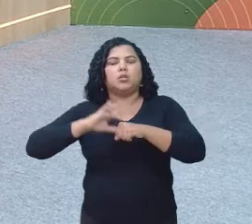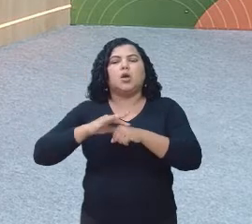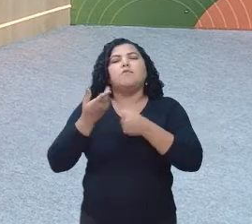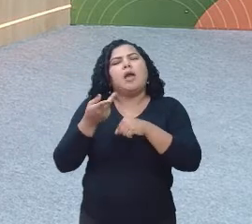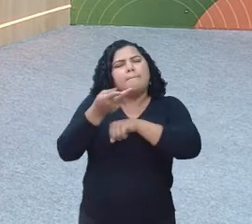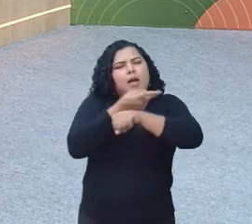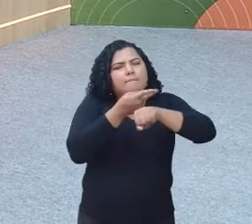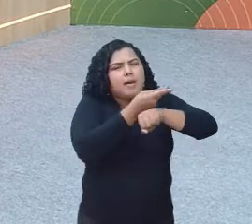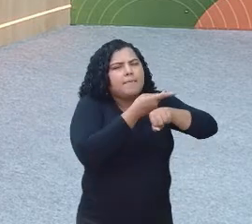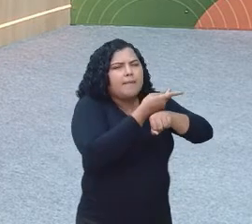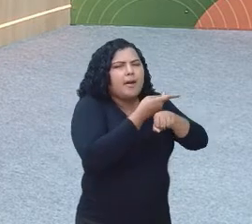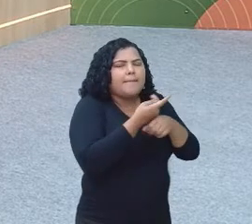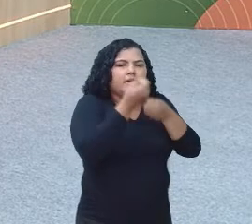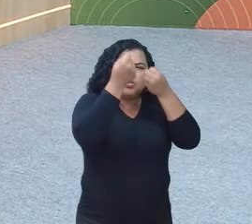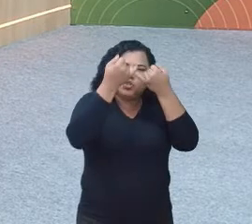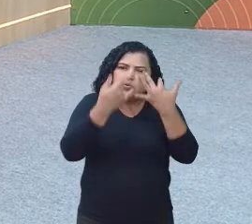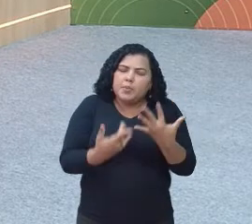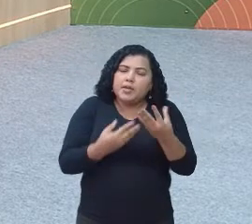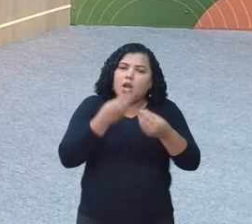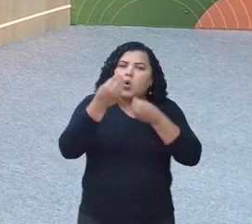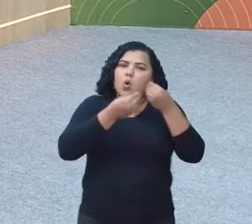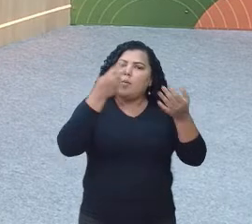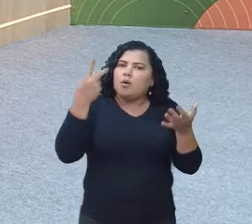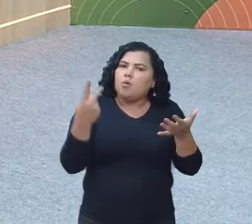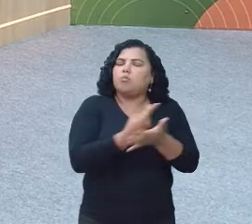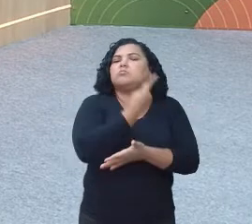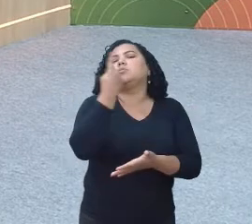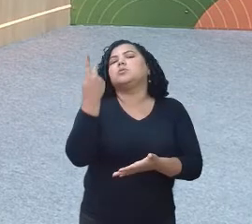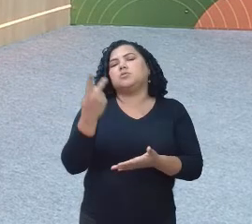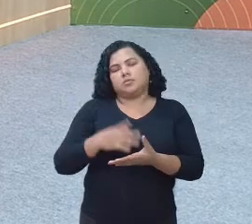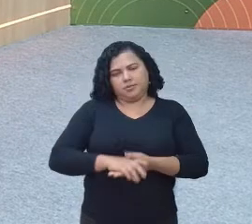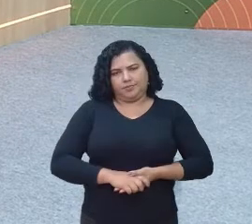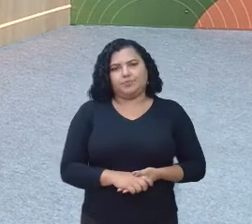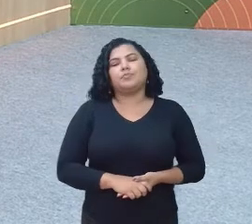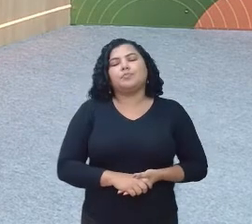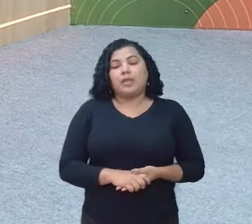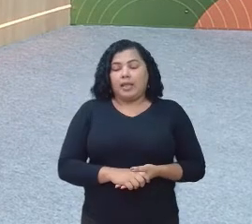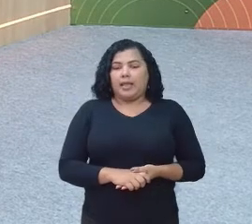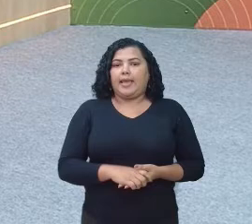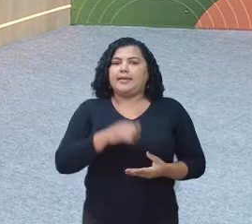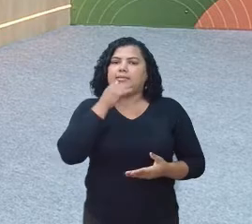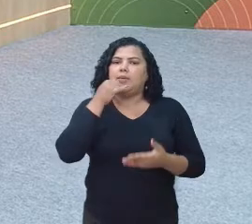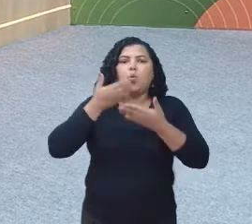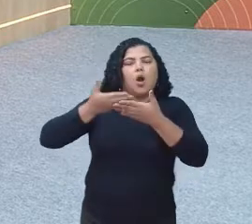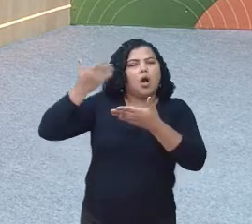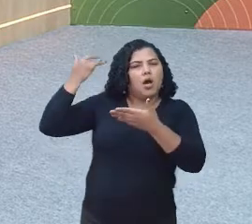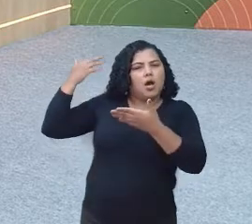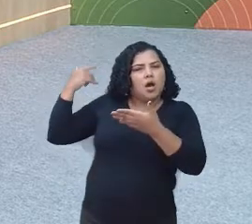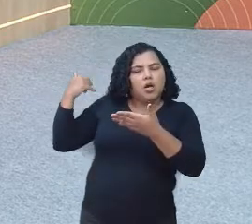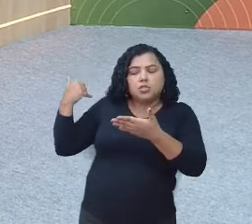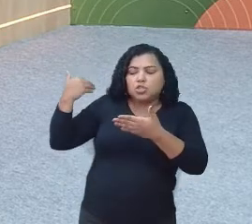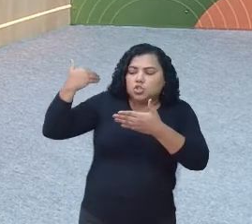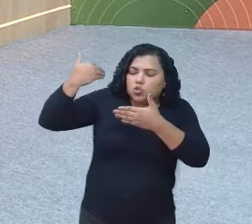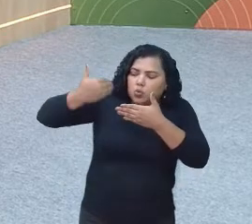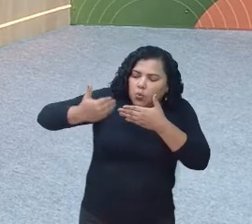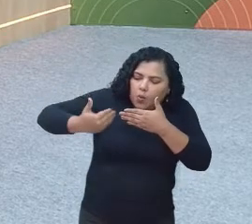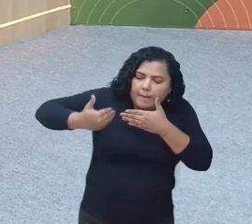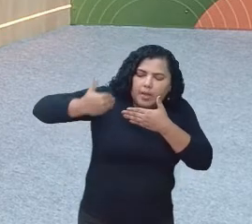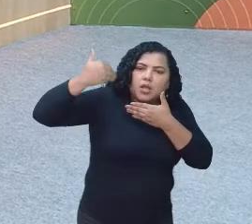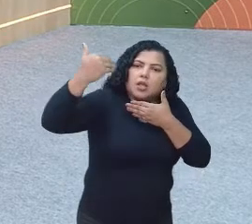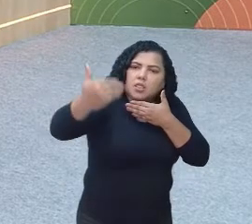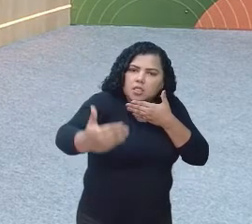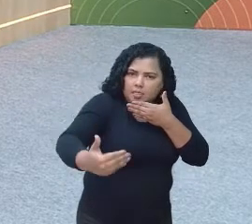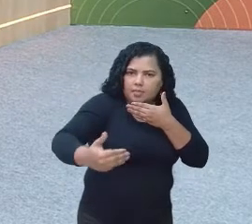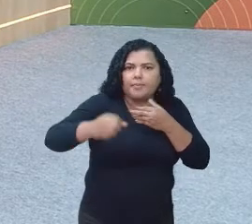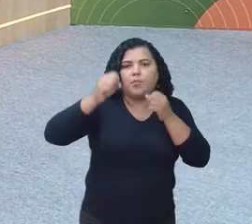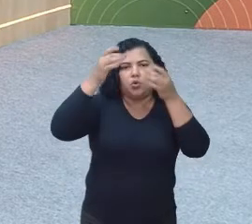esse acontecimento sucedeu, até chegar ao seu ápice, até, de fato, o que, como e com quem